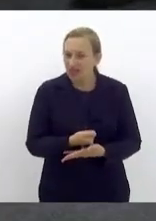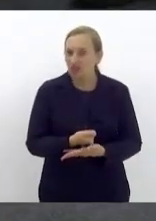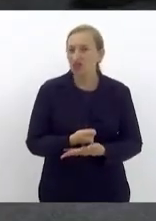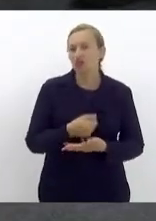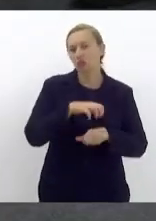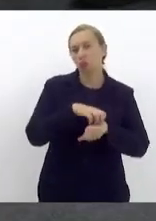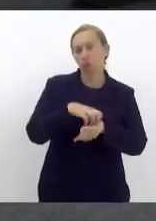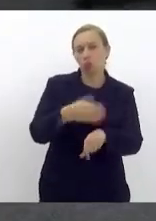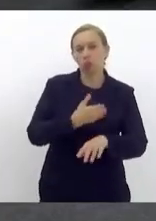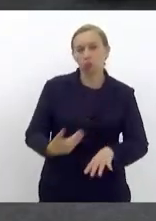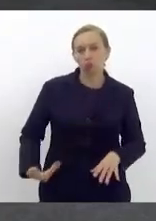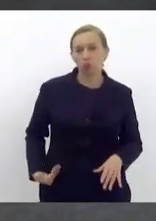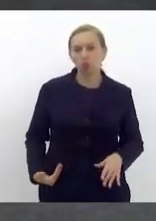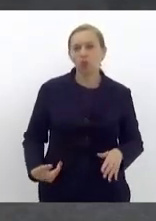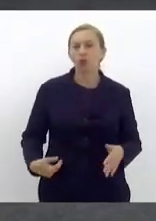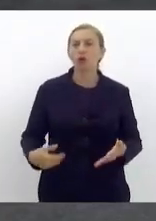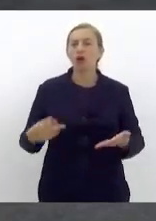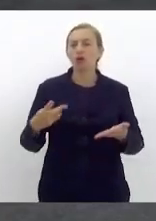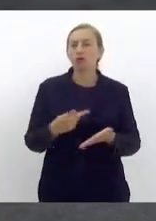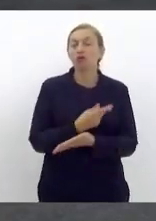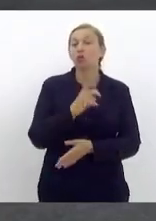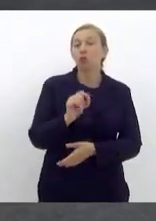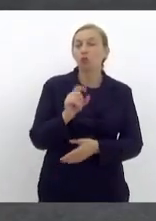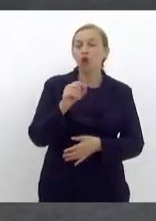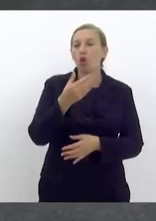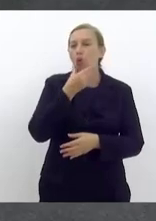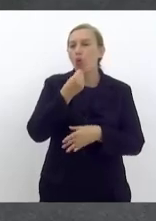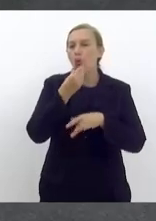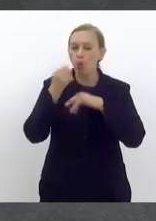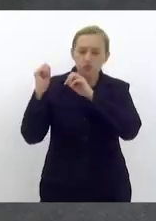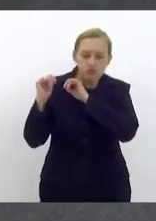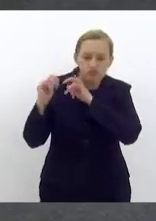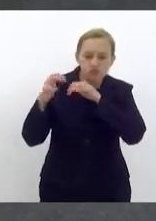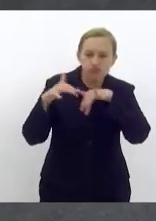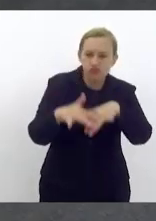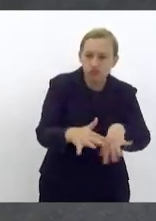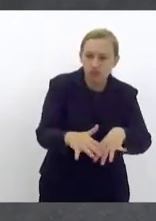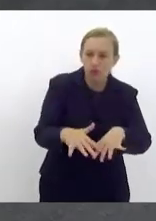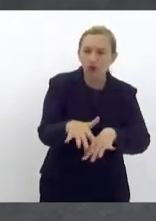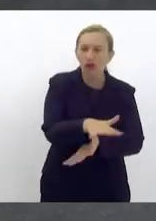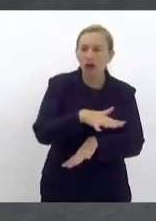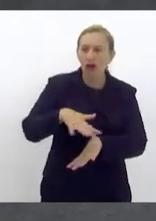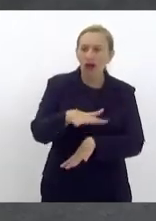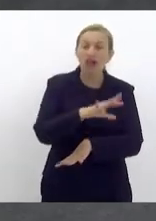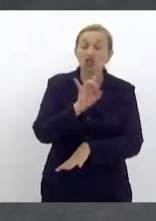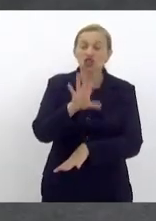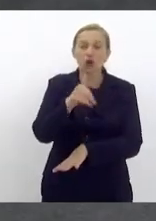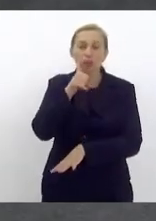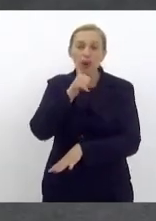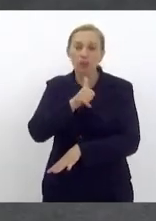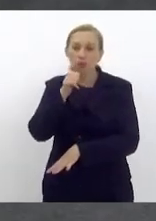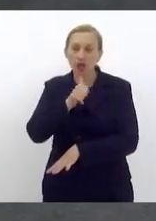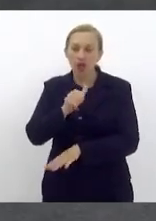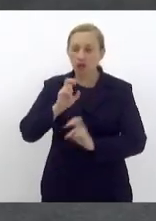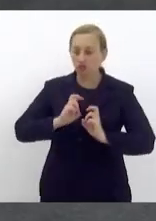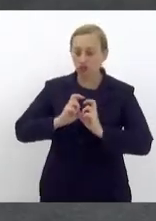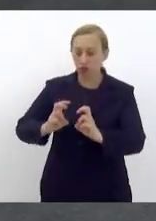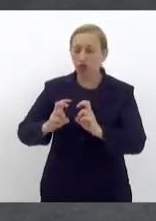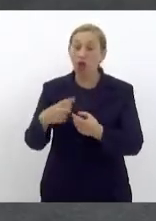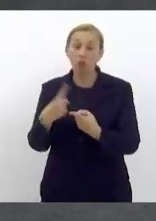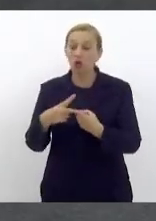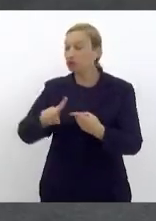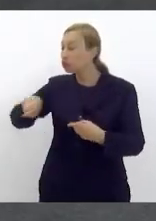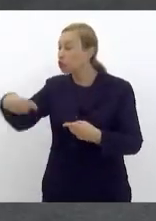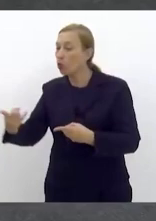transporte público fez com que os homens invadissem a área reservada já para mulheres, porque não tinha outro